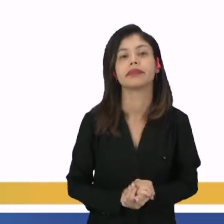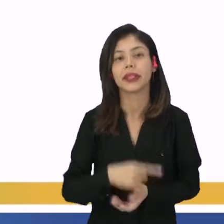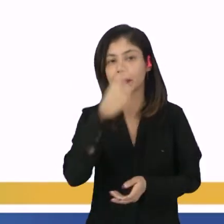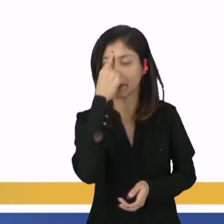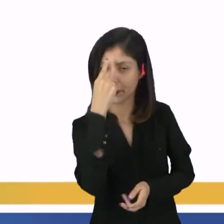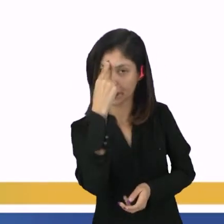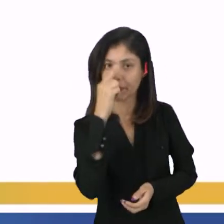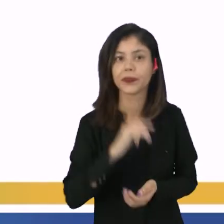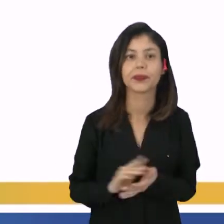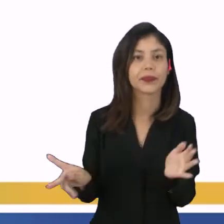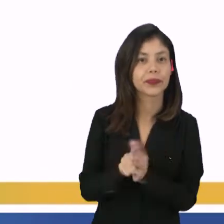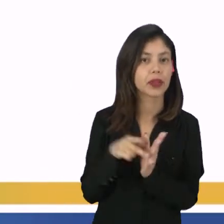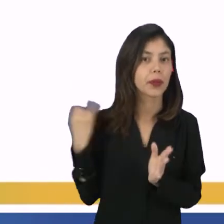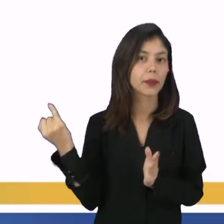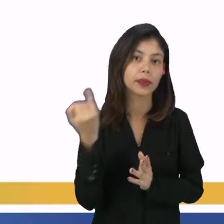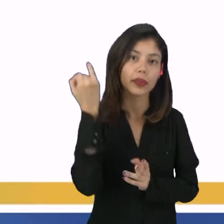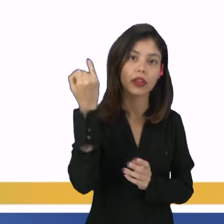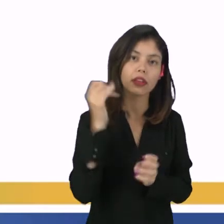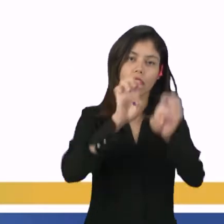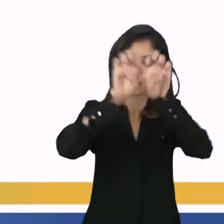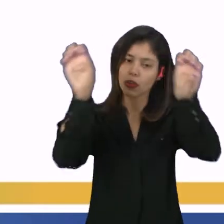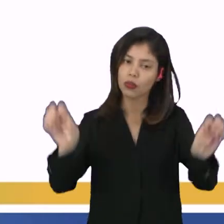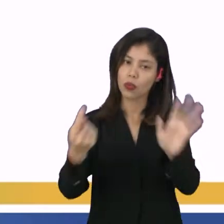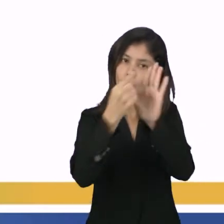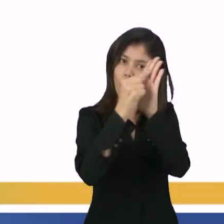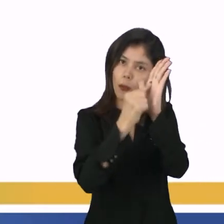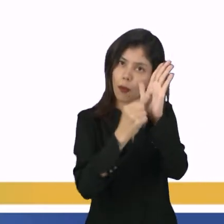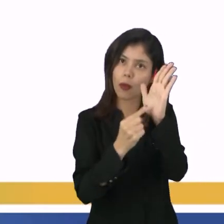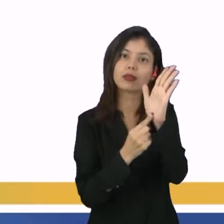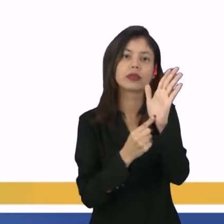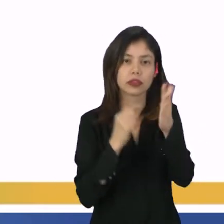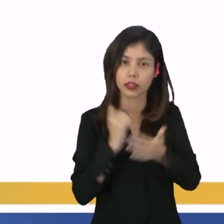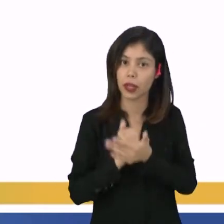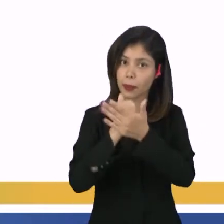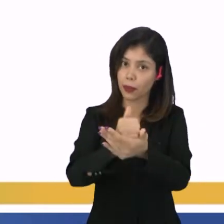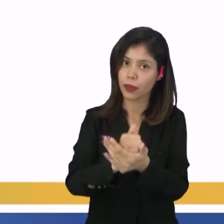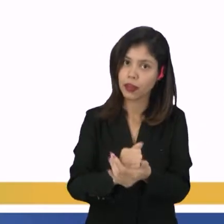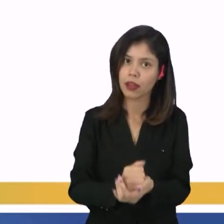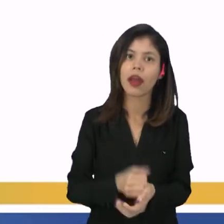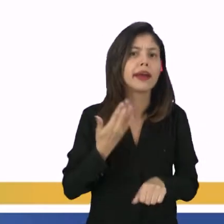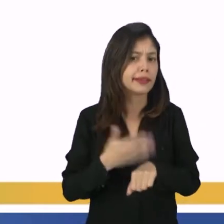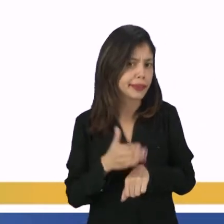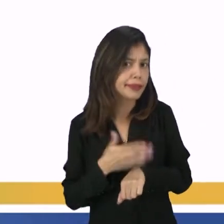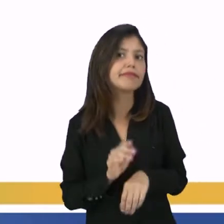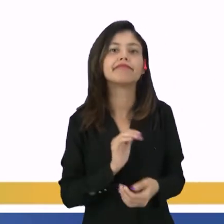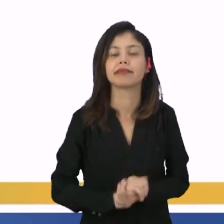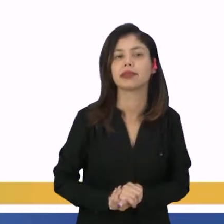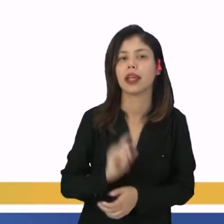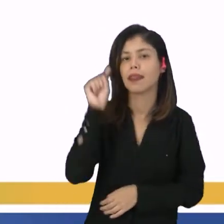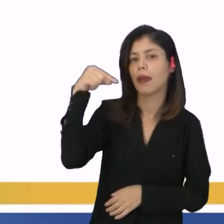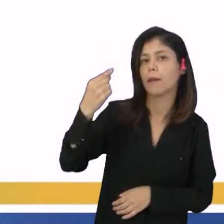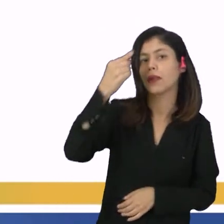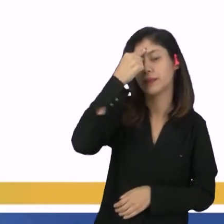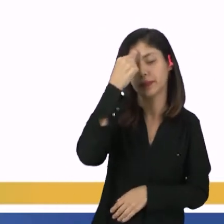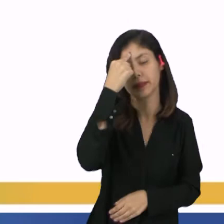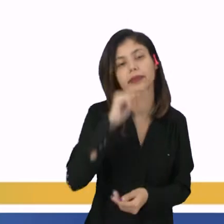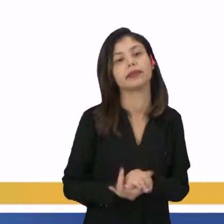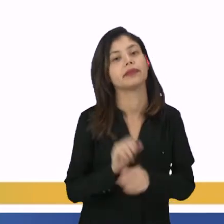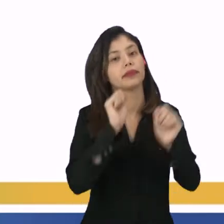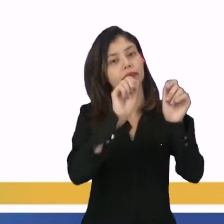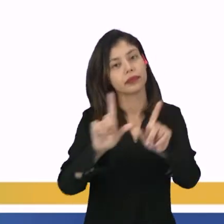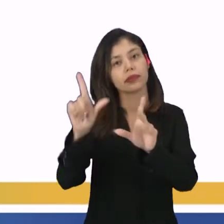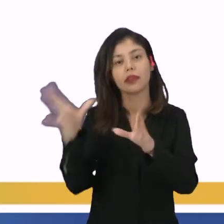Pense na mensagem principal, estruture os pontos de apoio, ensaie e só então pense nos slides, que são algo que